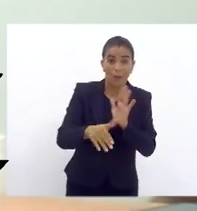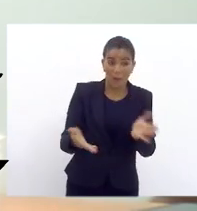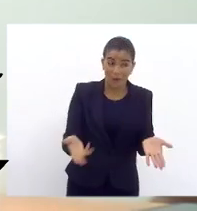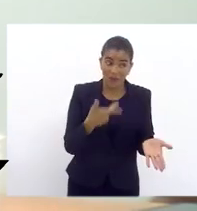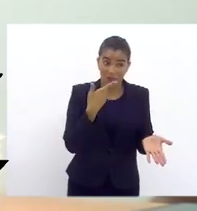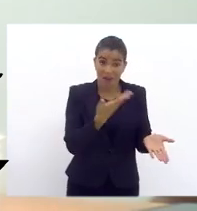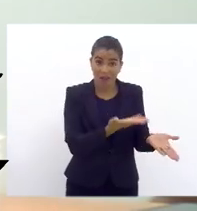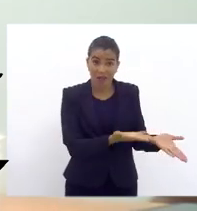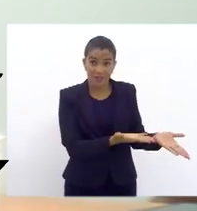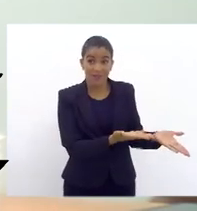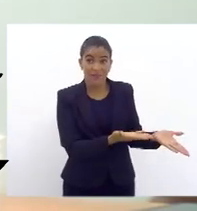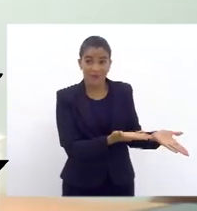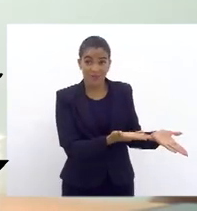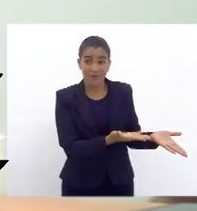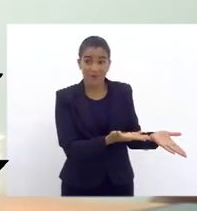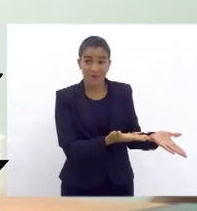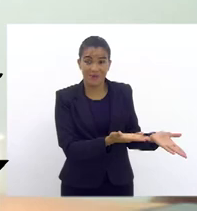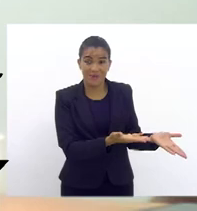colocado